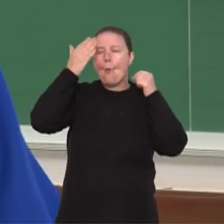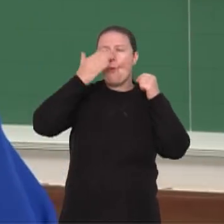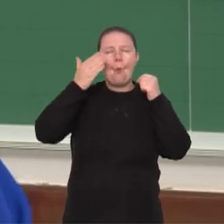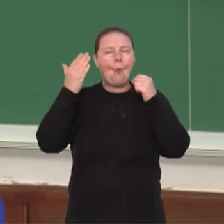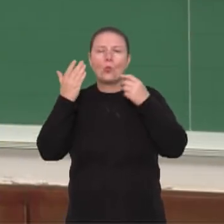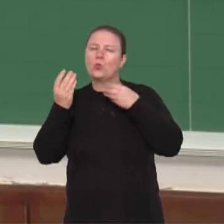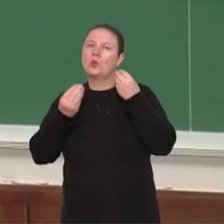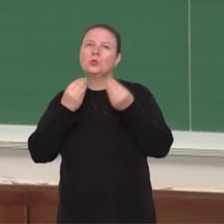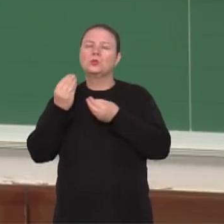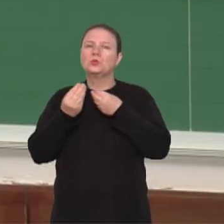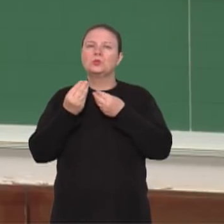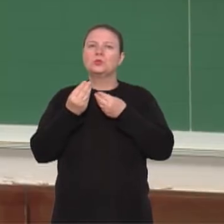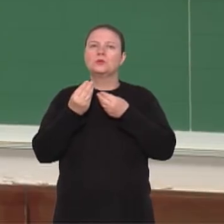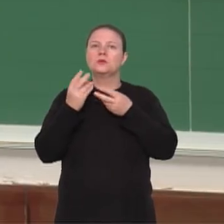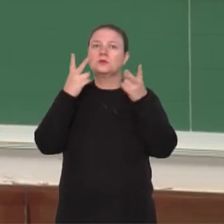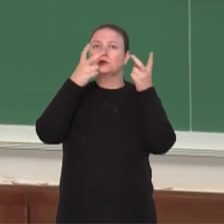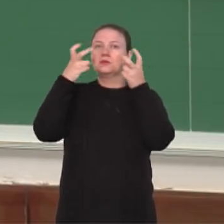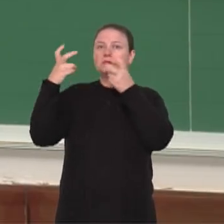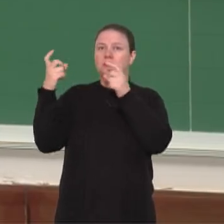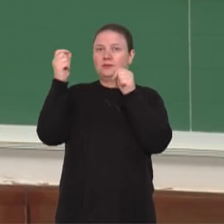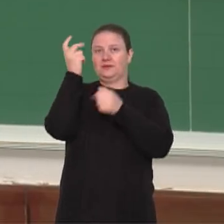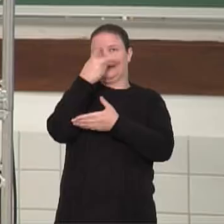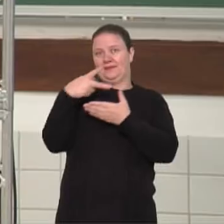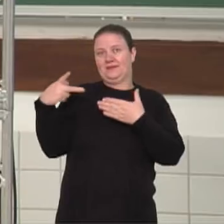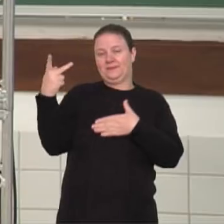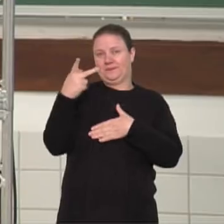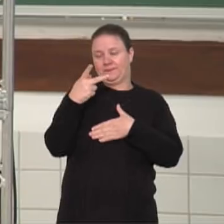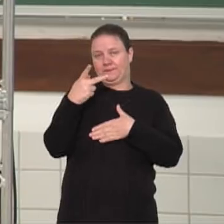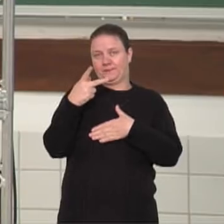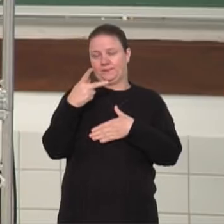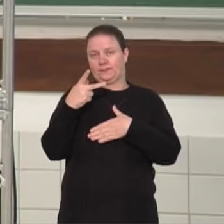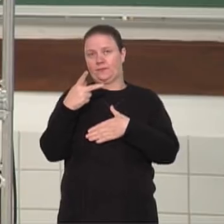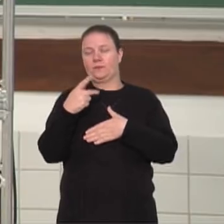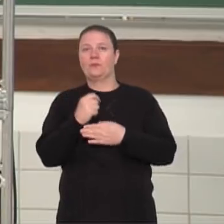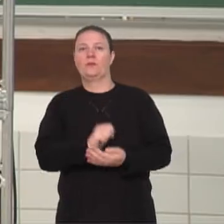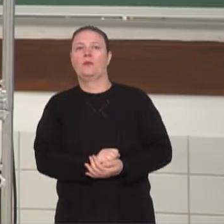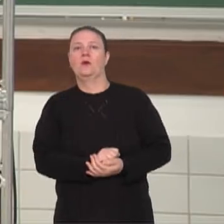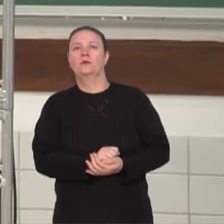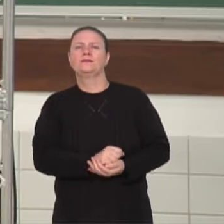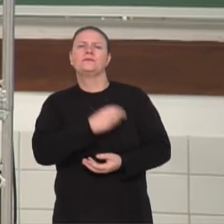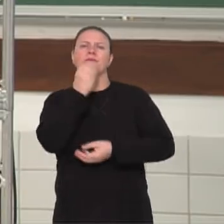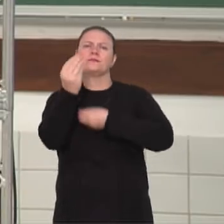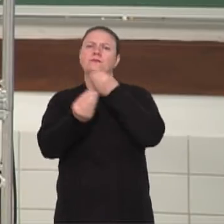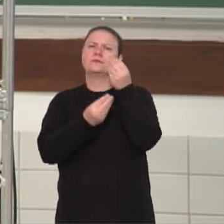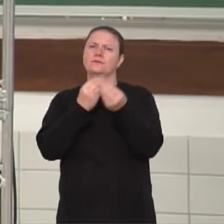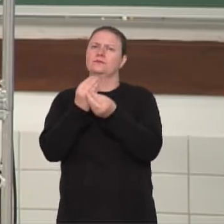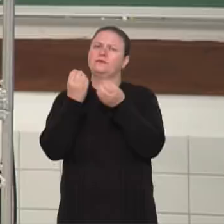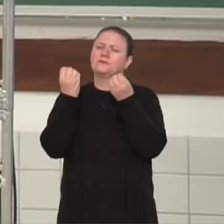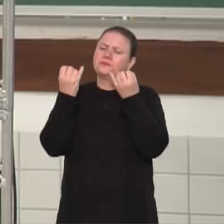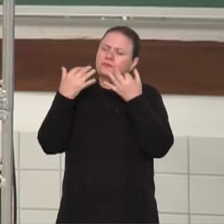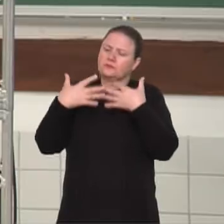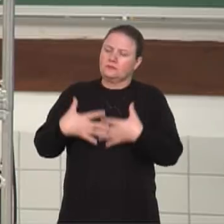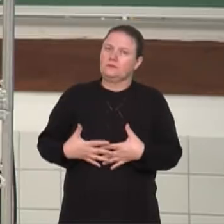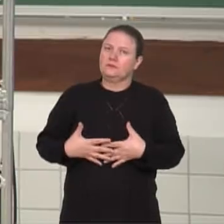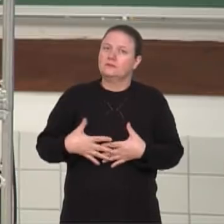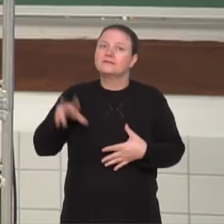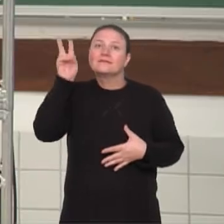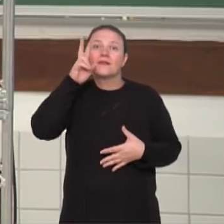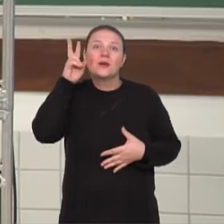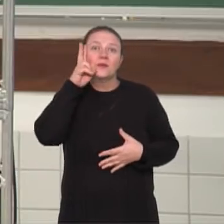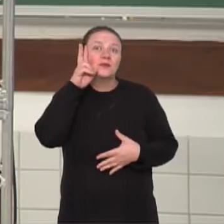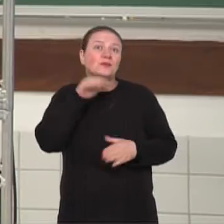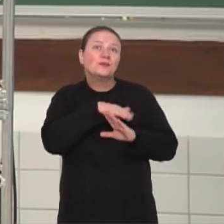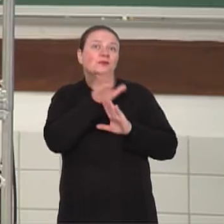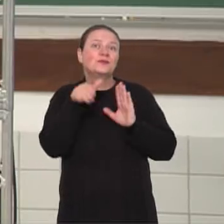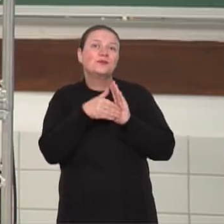enxergar a tirinha do Maurício de Souza. Né? Então, como que vocês vão fazer para me contar tudo